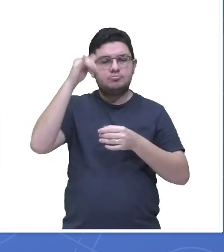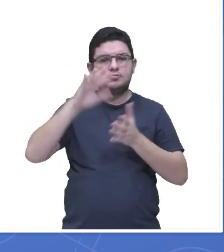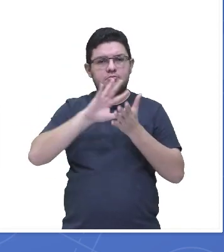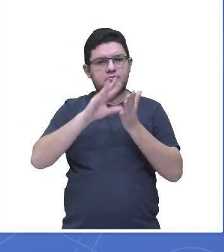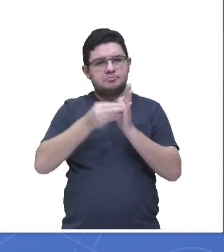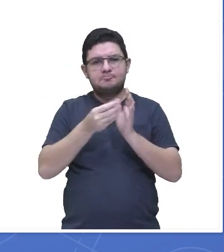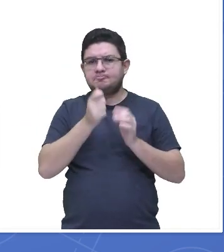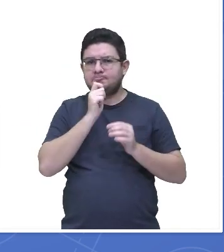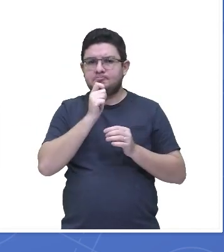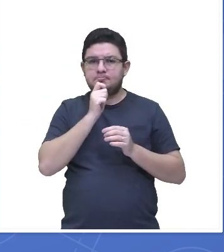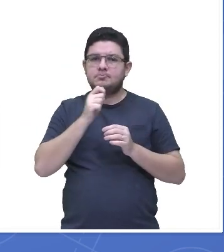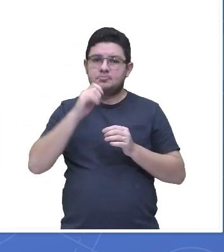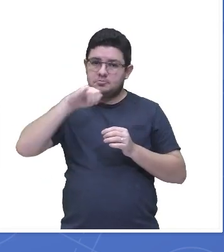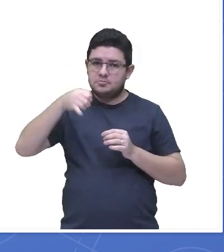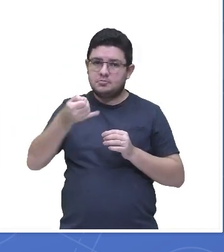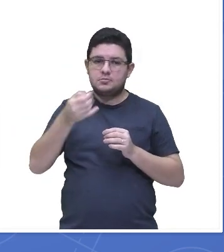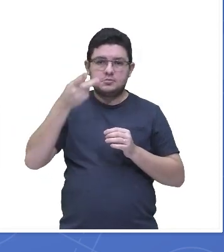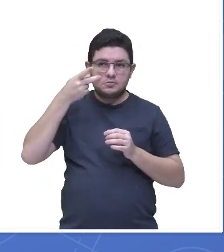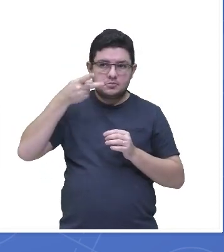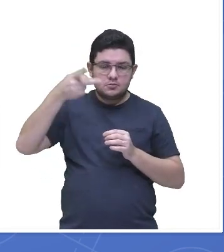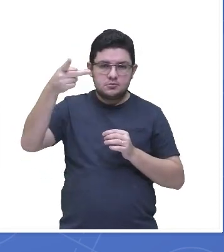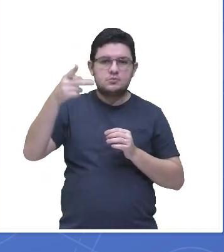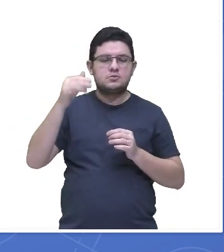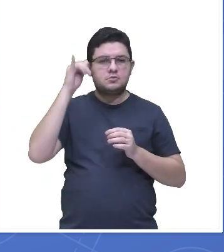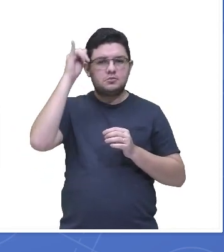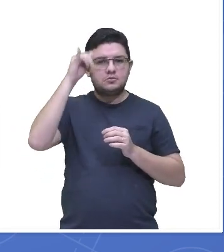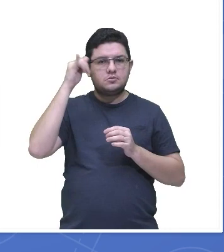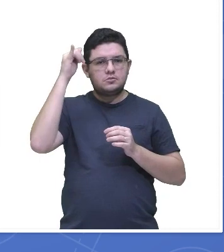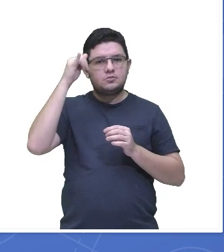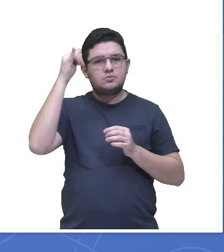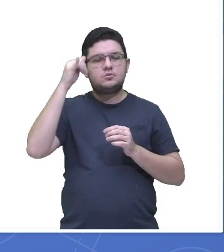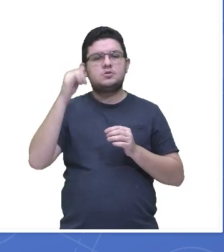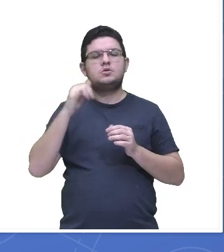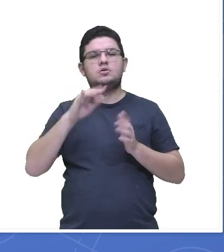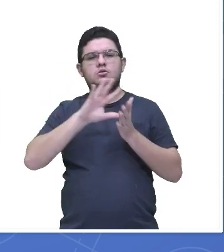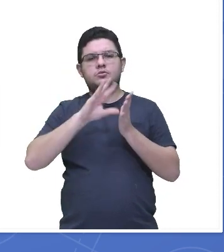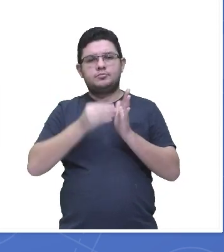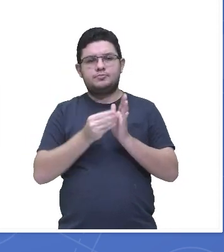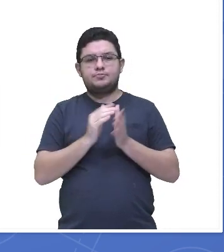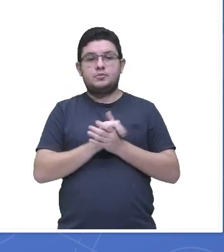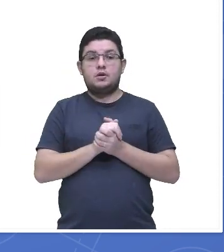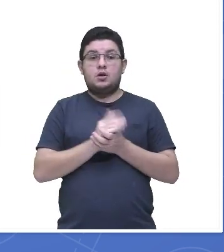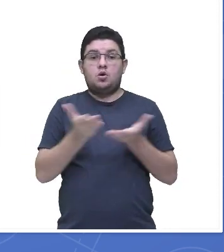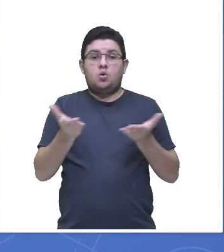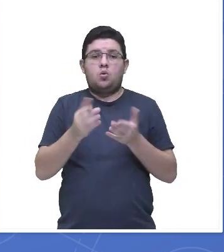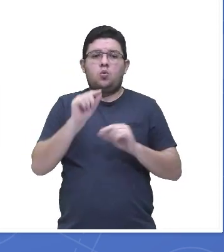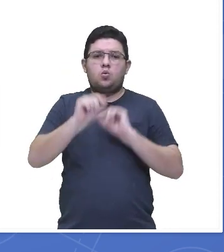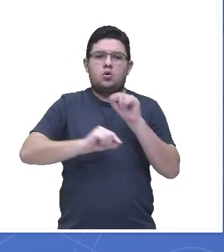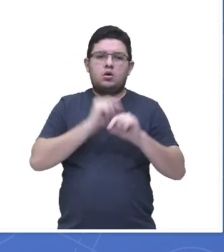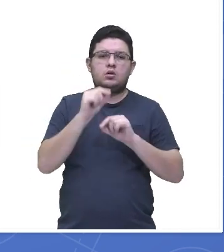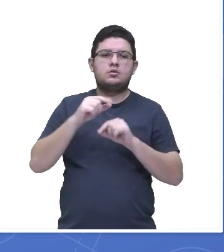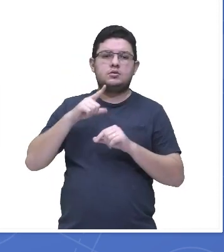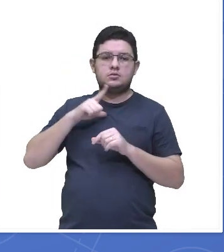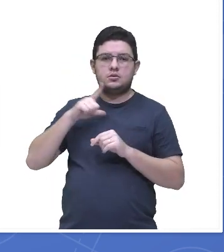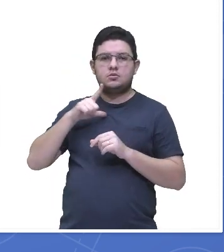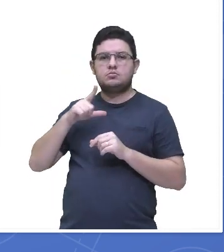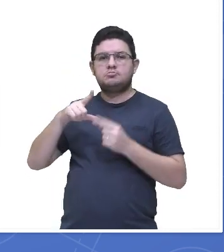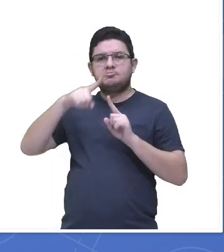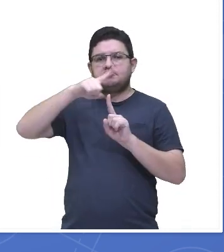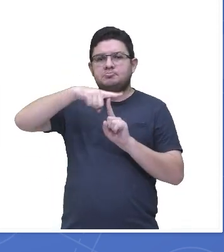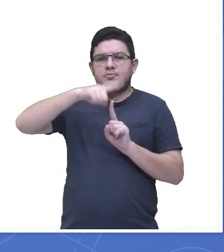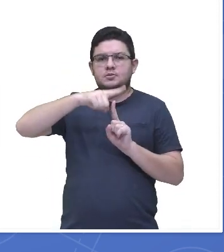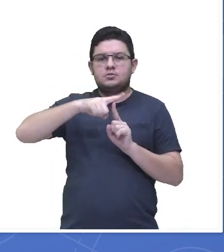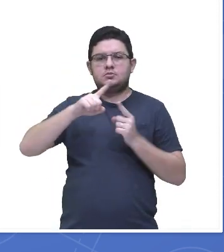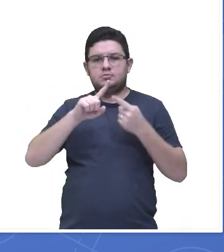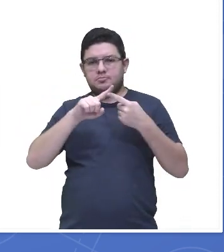vamos seguir em frente falando da radiação ou irradiação do calor, né? Nesse tipo de transferência do calor,